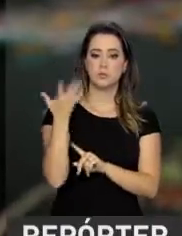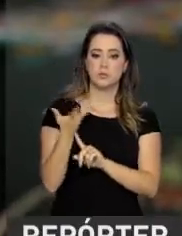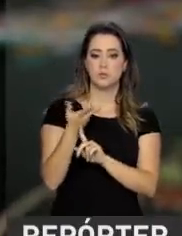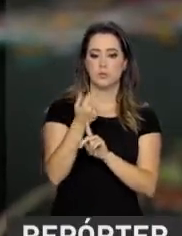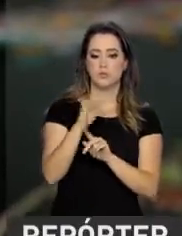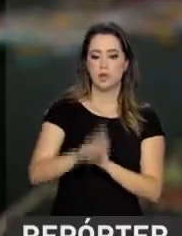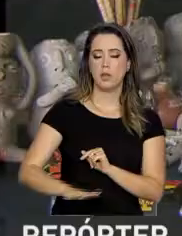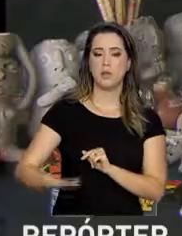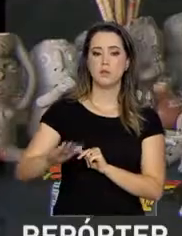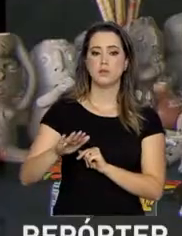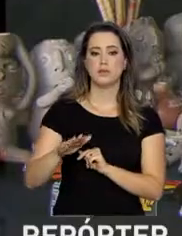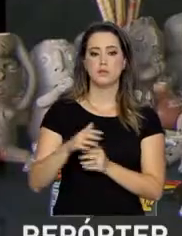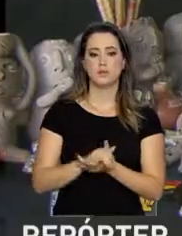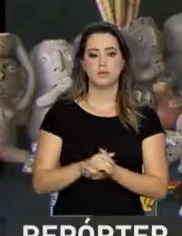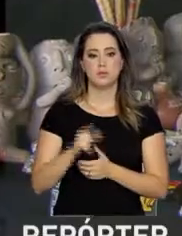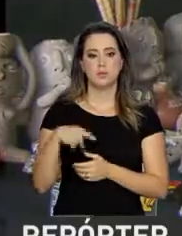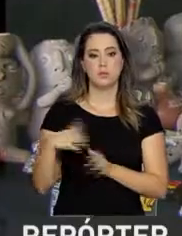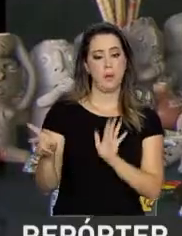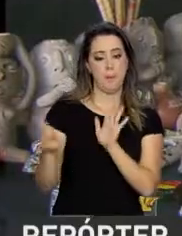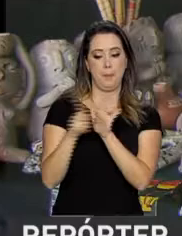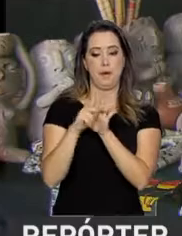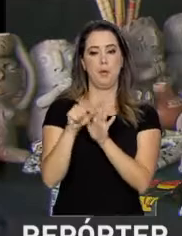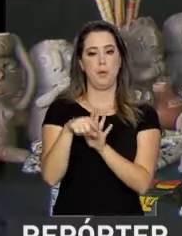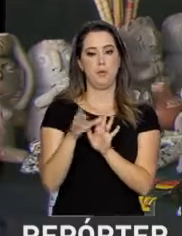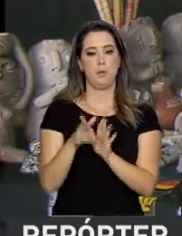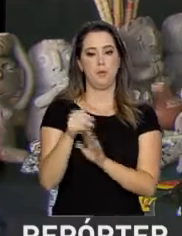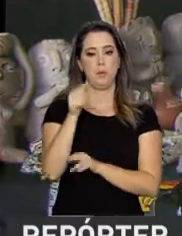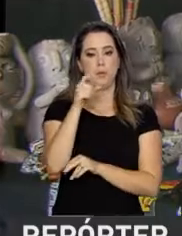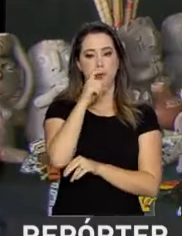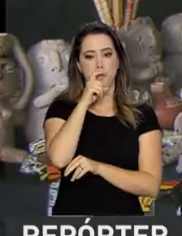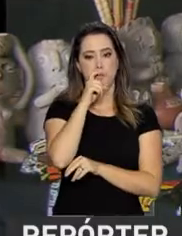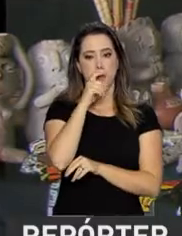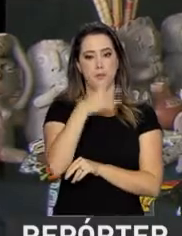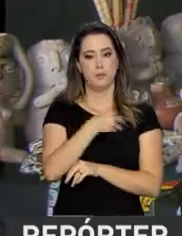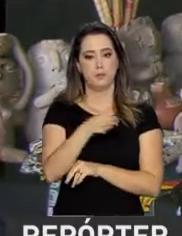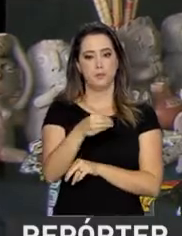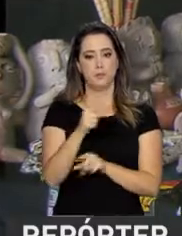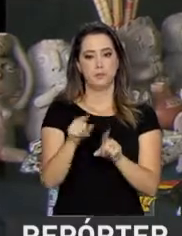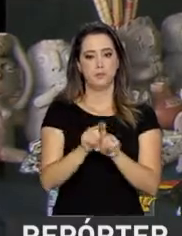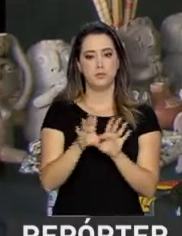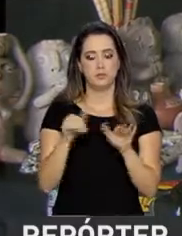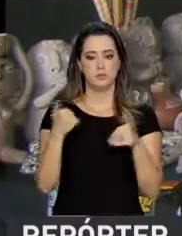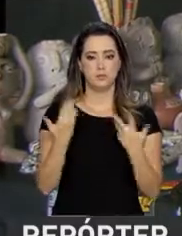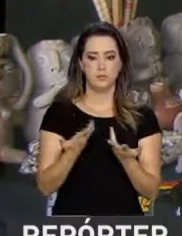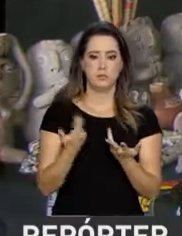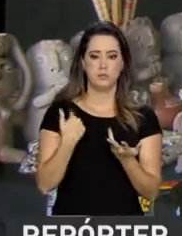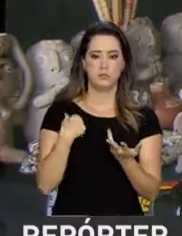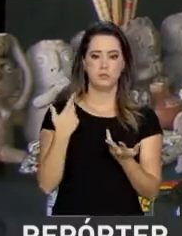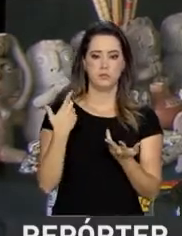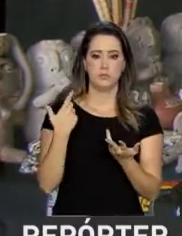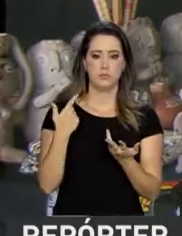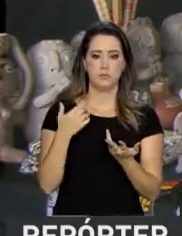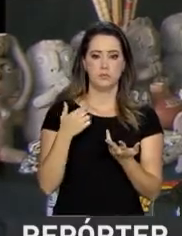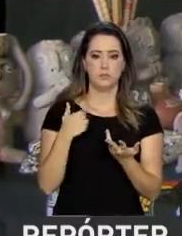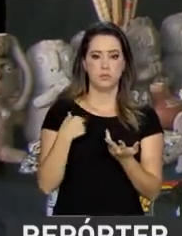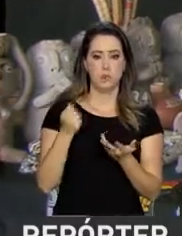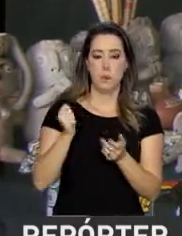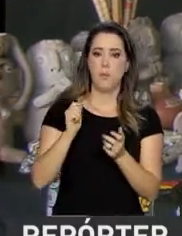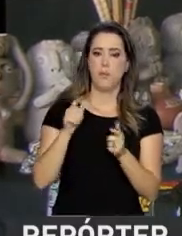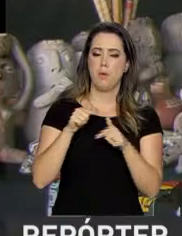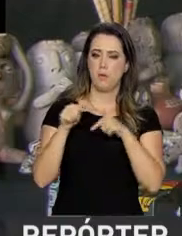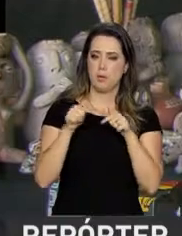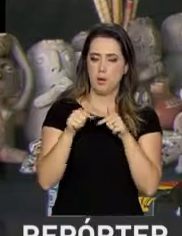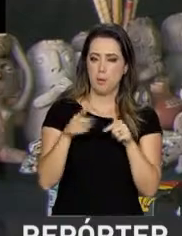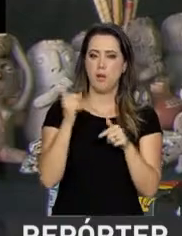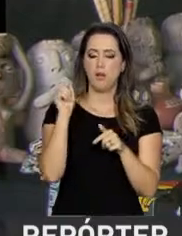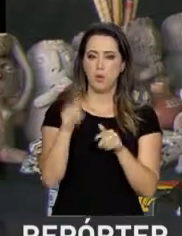ainda pequena é um dom assim de pai para filha né e então o memso sustento da minha